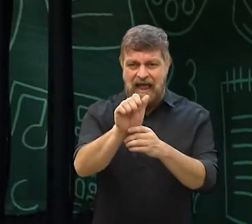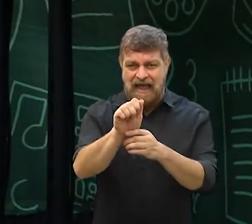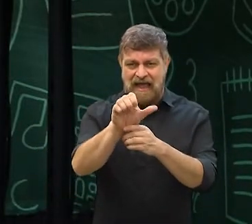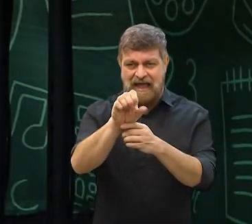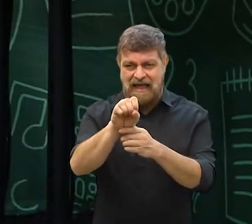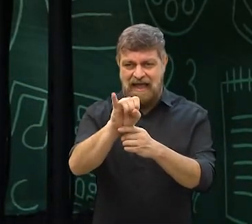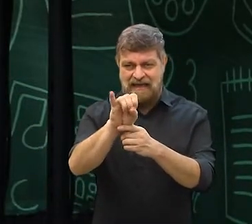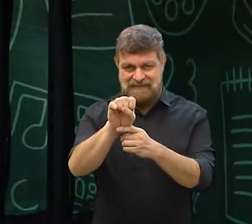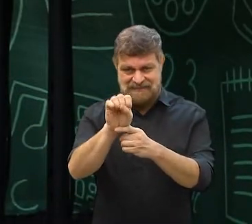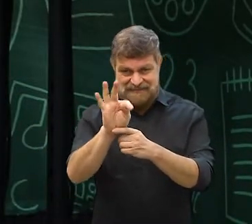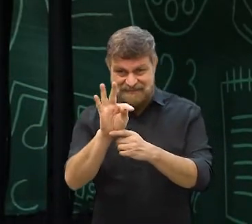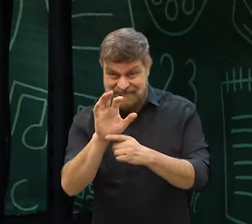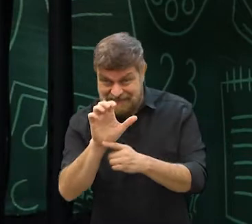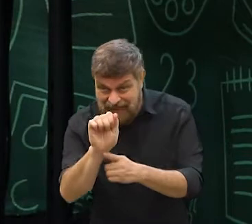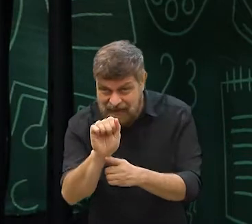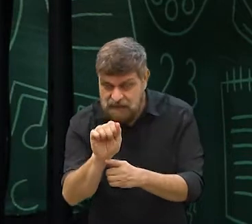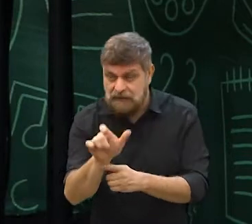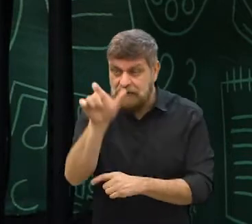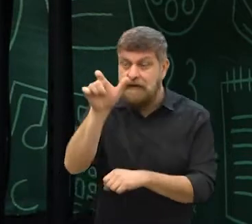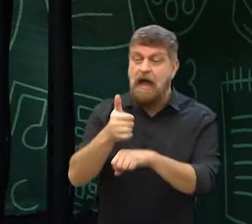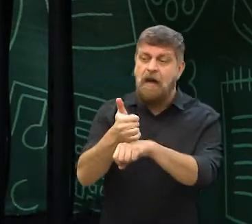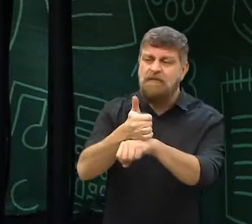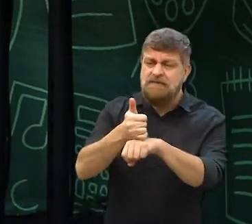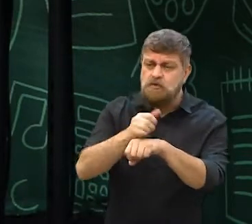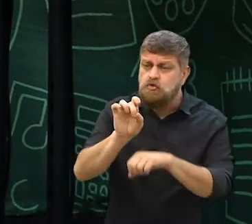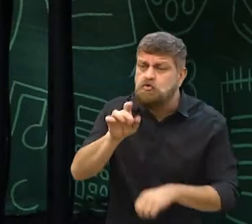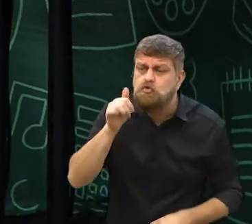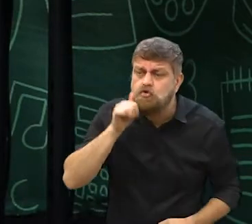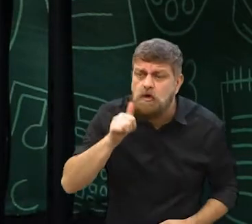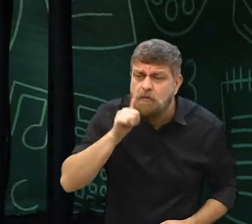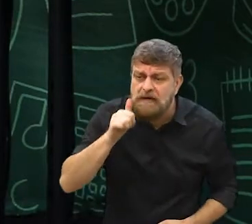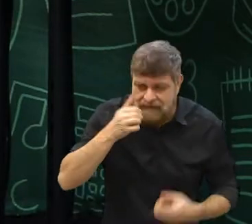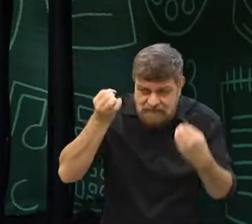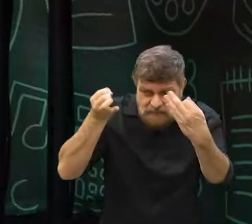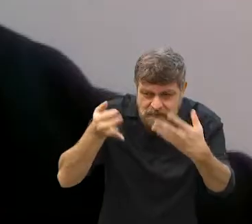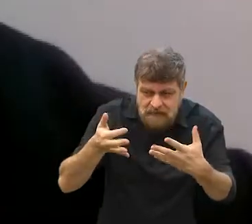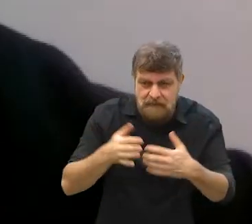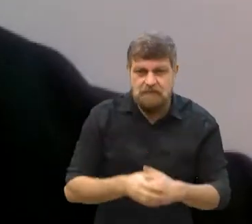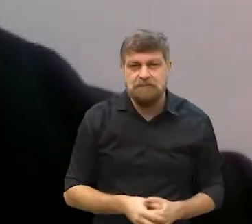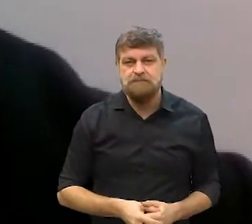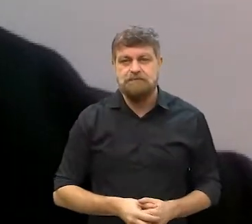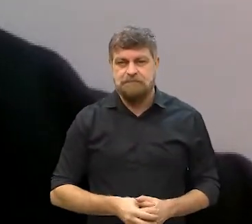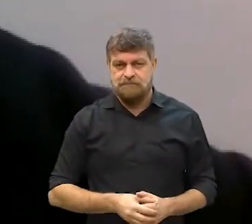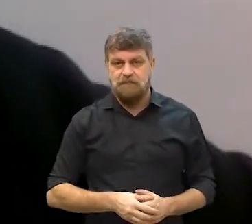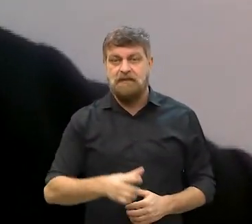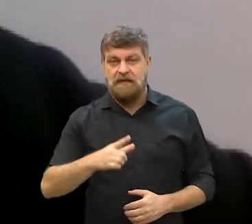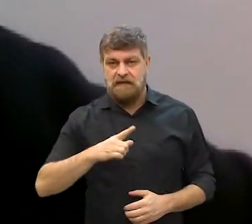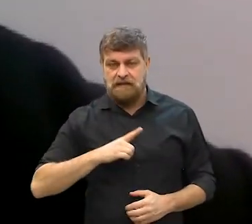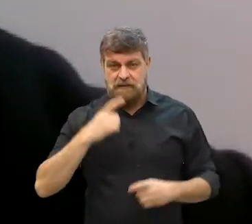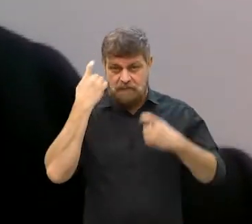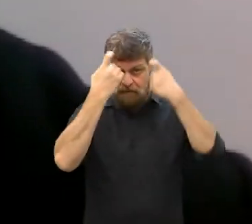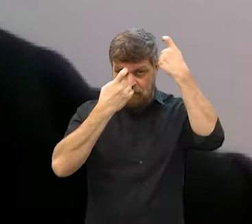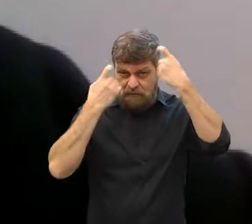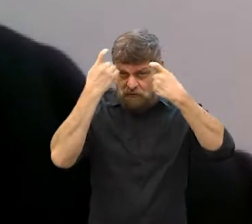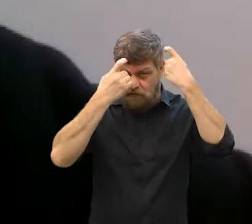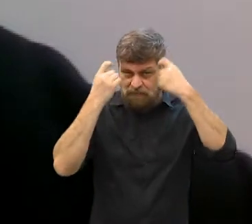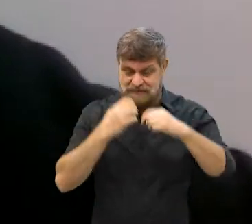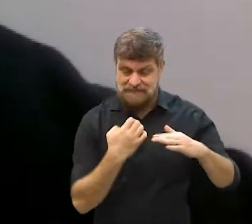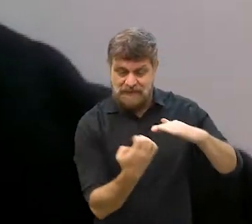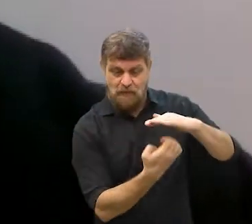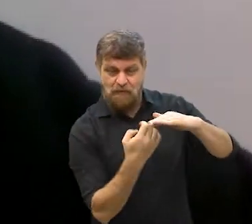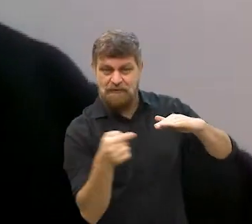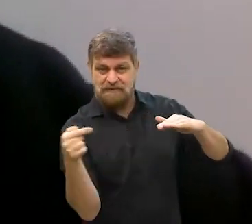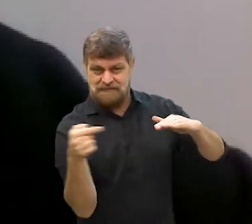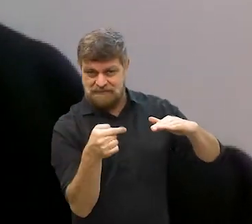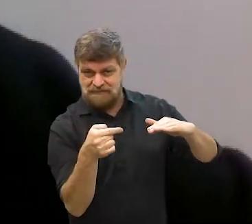mulheres da FAT. Gostaria que o senhor falasse um pouco mais a respeito dessa situação, por favor, professor. Existe uma preocupação muito grande das